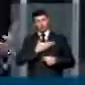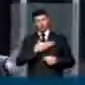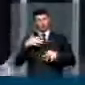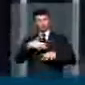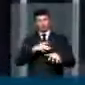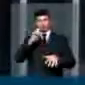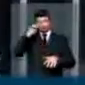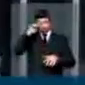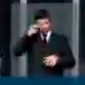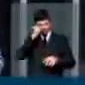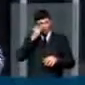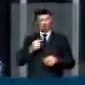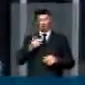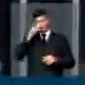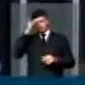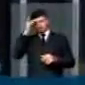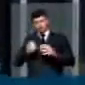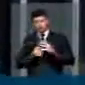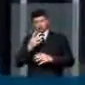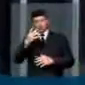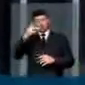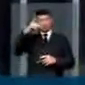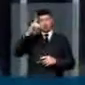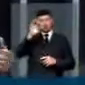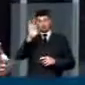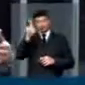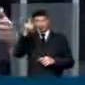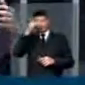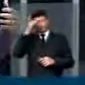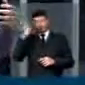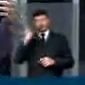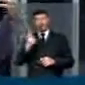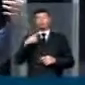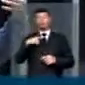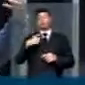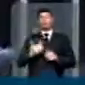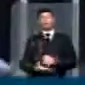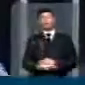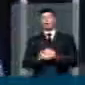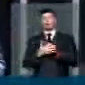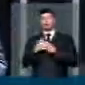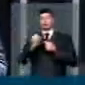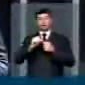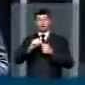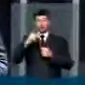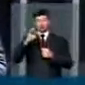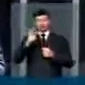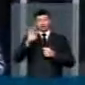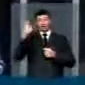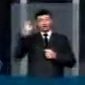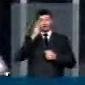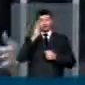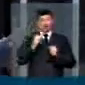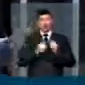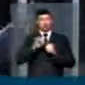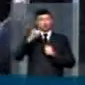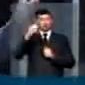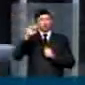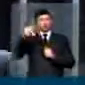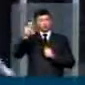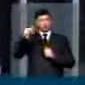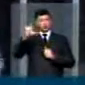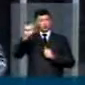Movimento Negro, um dos fundadores do PDT, um dos homens que ajudou a construir o PDT no Maranhão com o Dr. Jackson Lago e o PDT